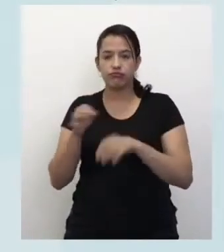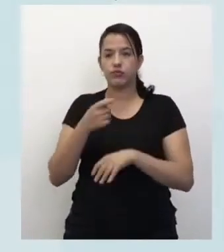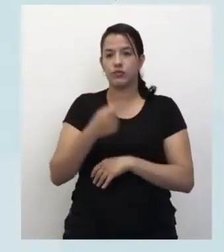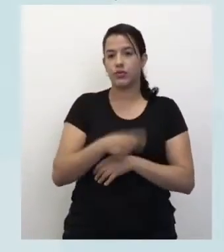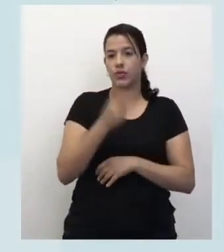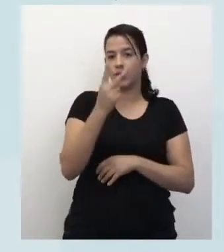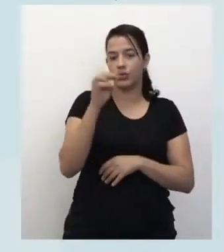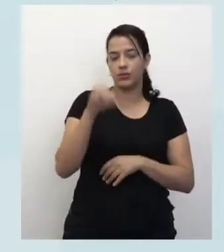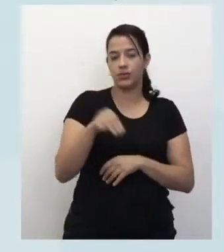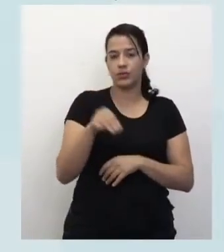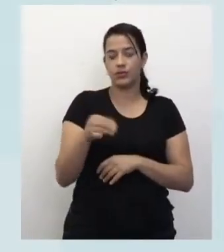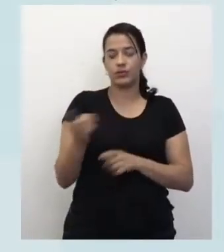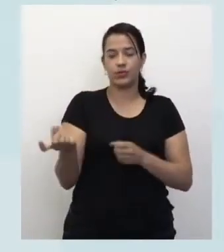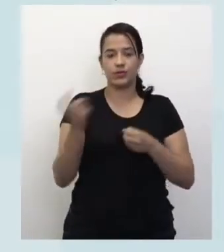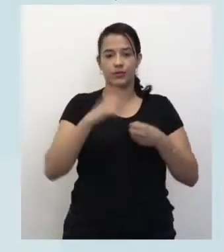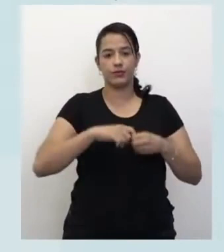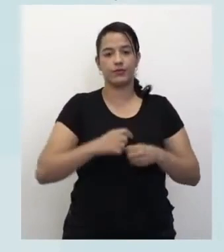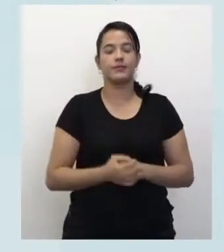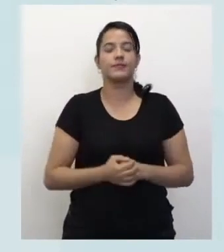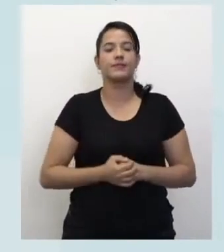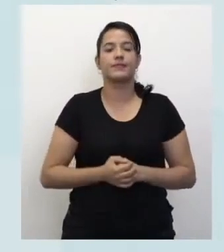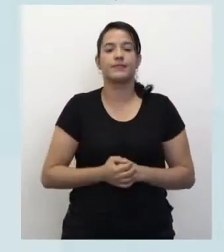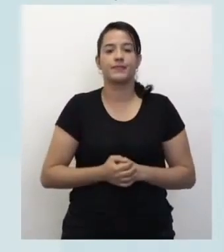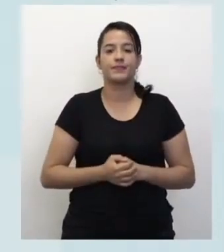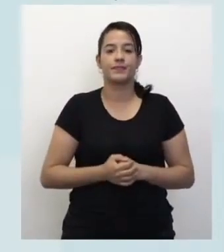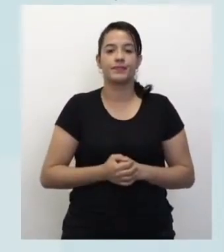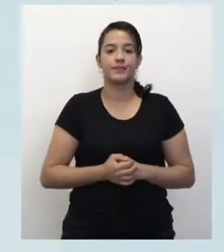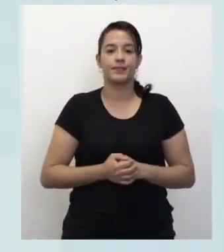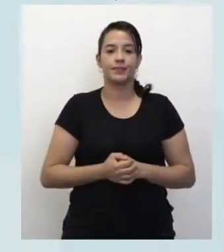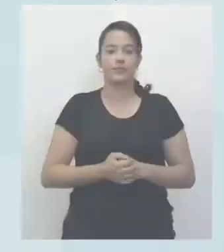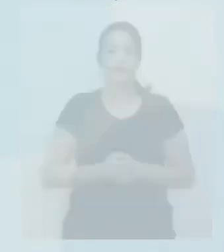dar aí 2 minutinhos e já retornamos, tá bom? Show de bola.